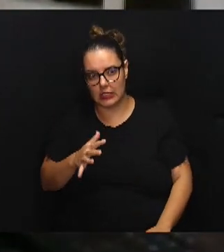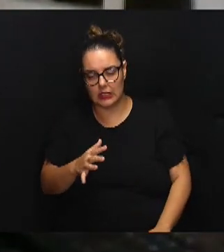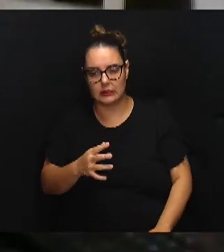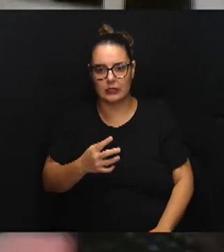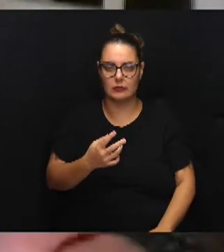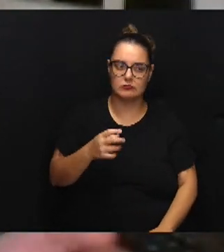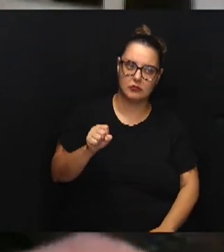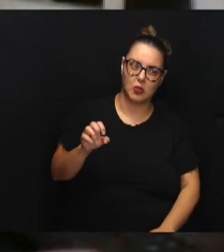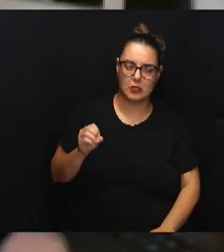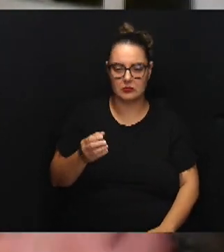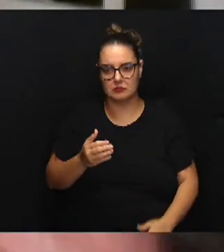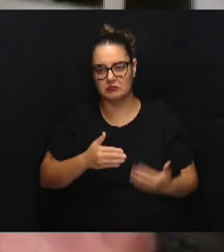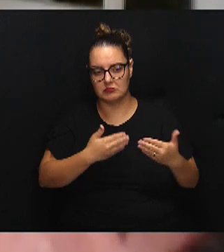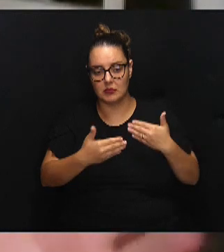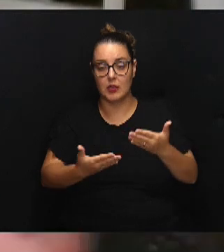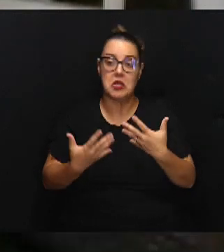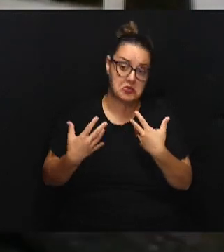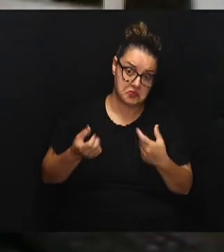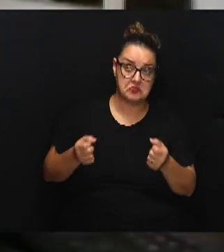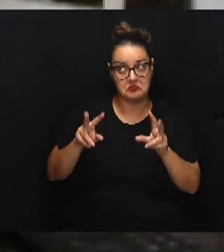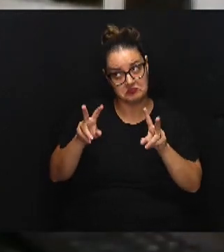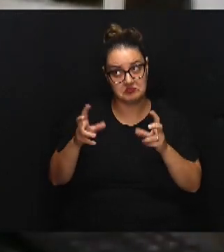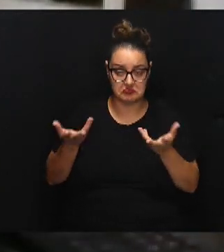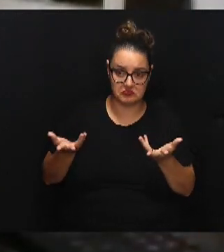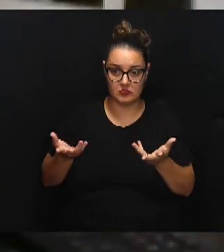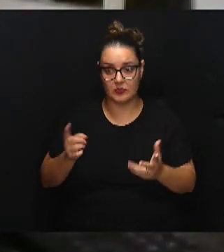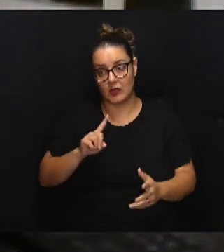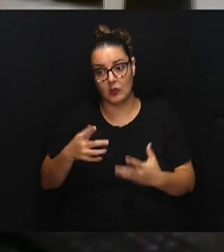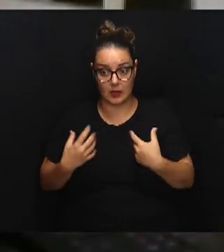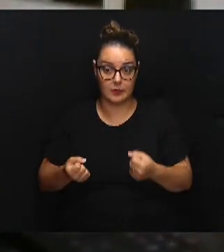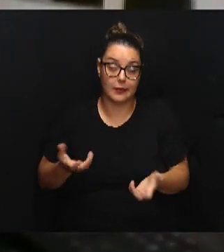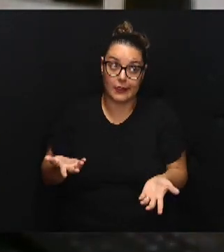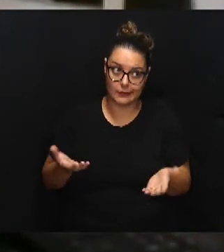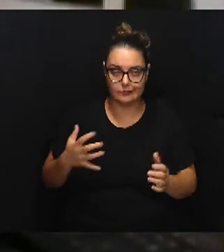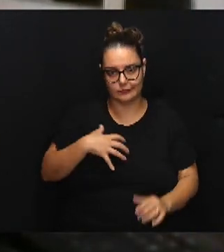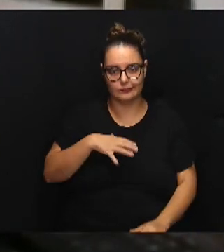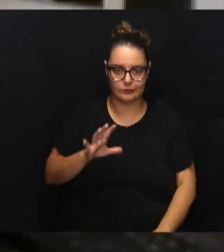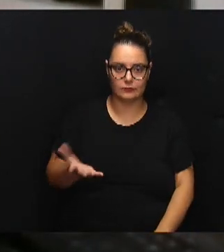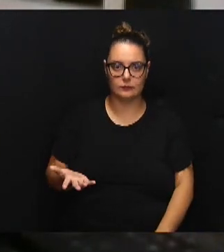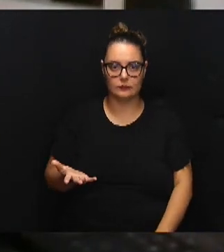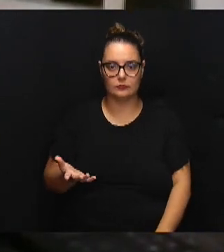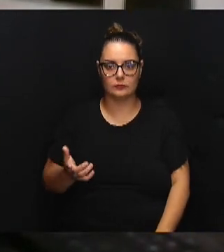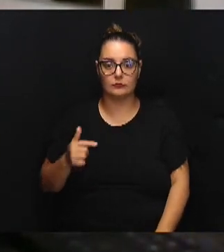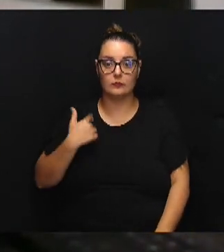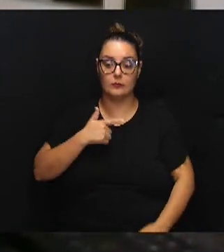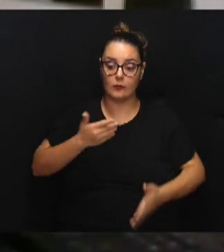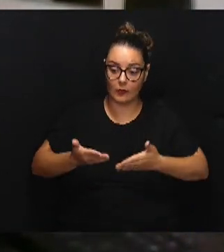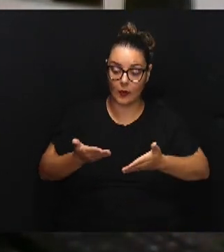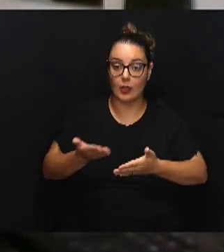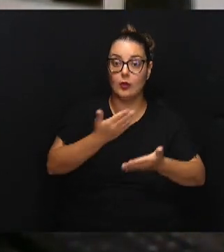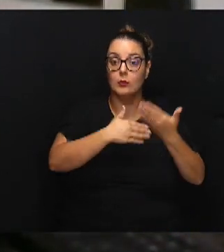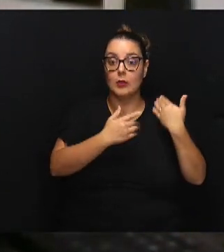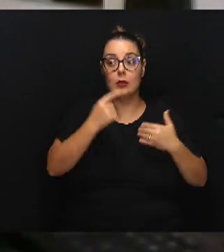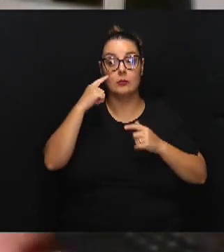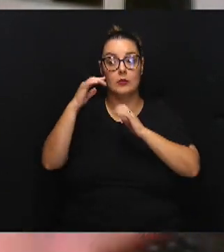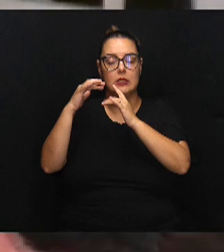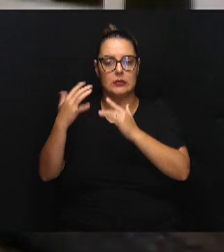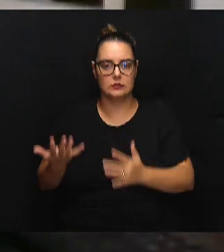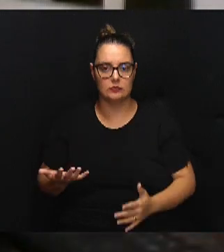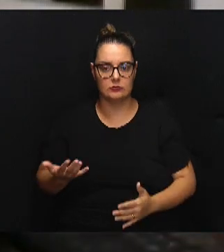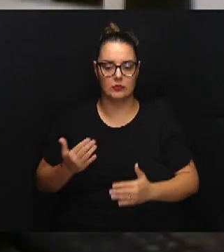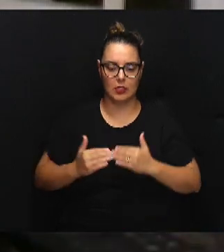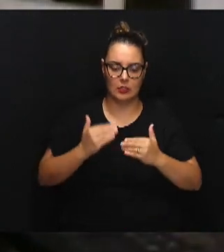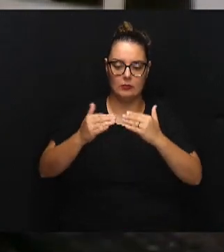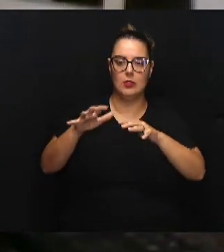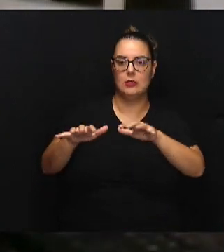eram até aceitáveis, entre aspas, não deveriam, mas eram, né? Então a gente trata muito o passado pensando, como eu disse, em recuperar